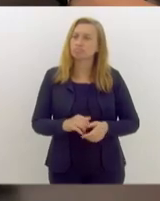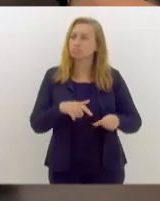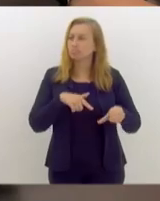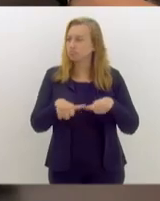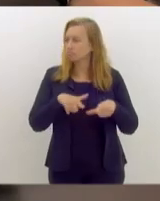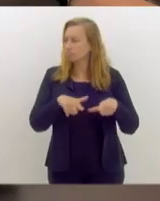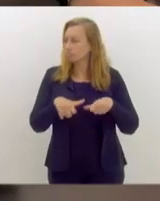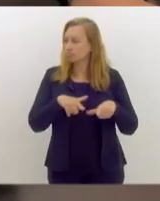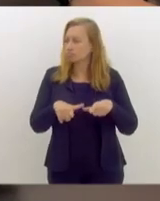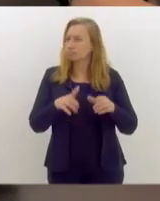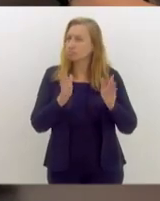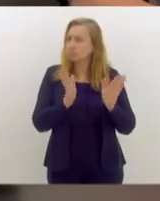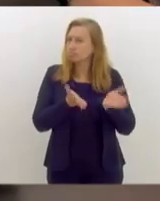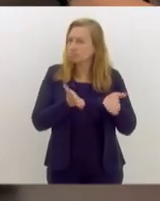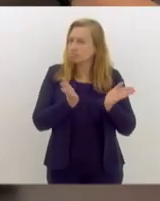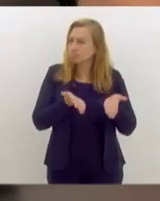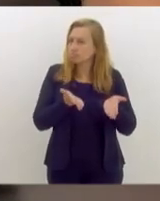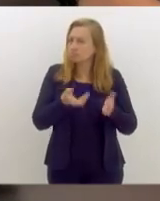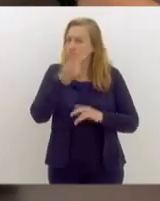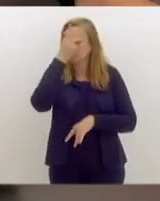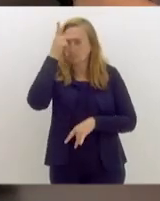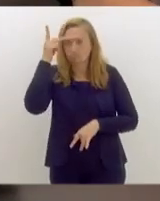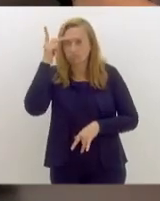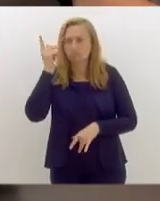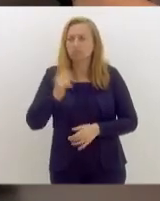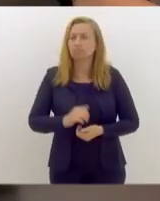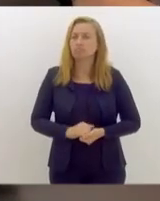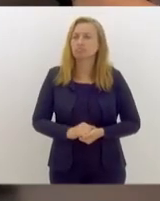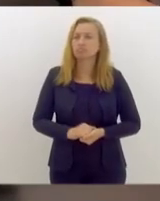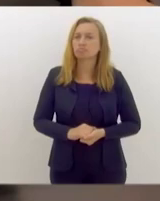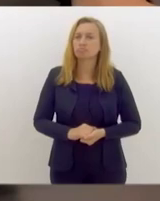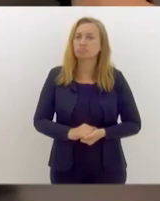trabalho e que agora as pessoas